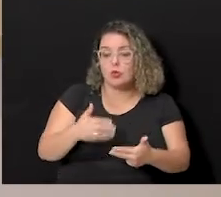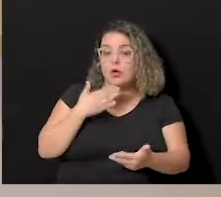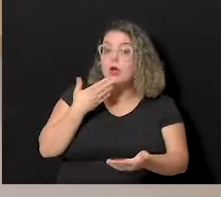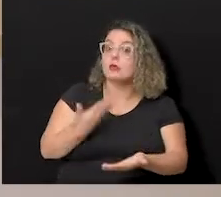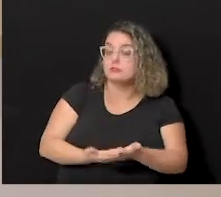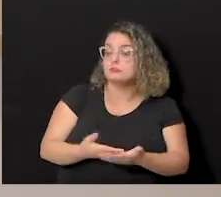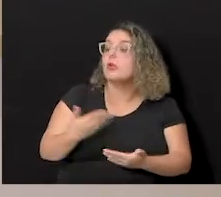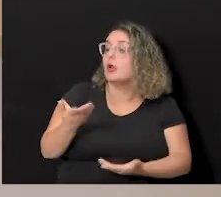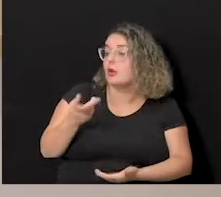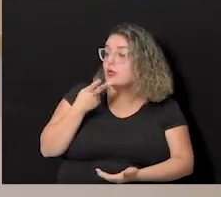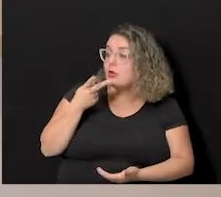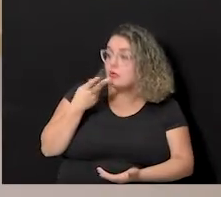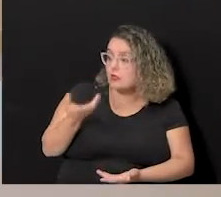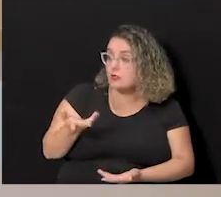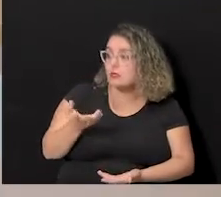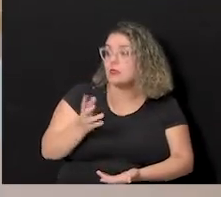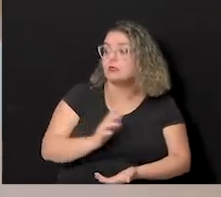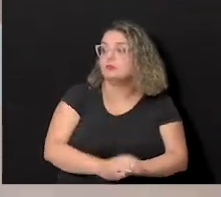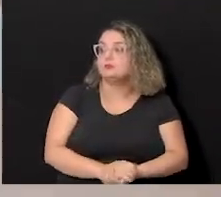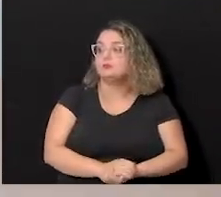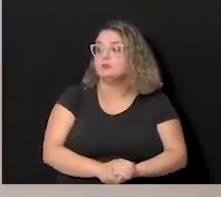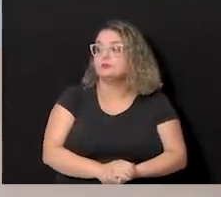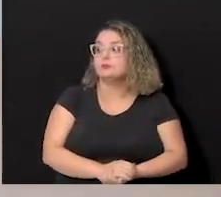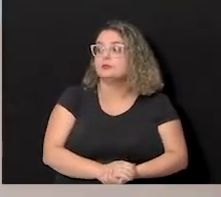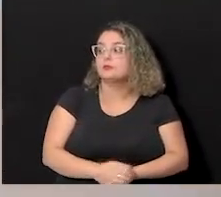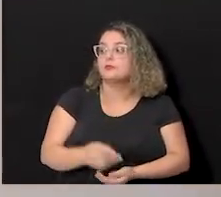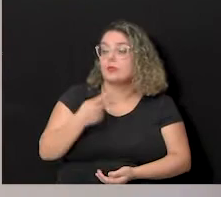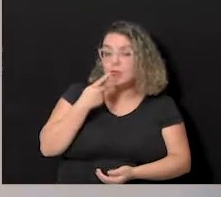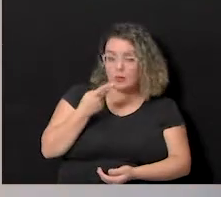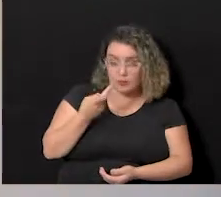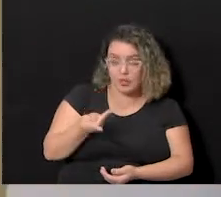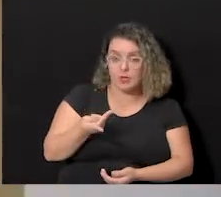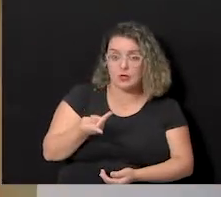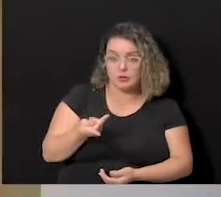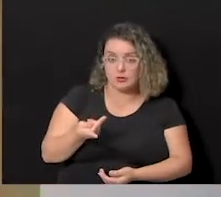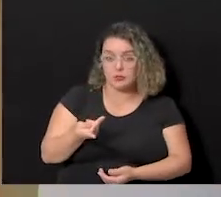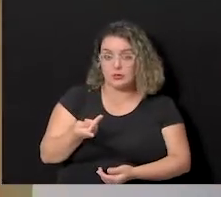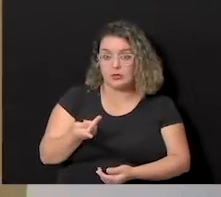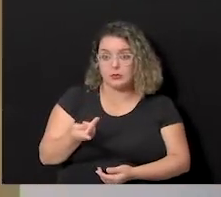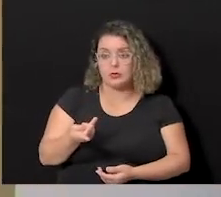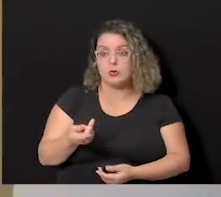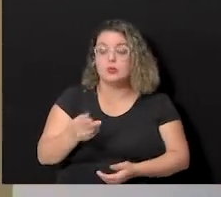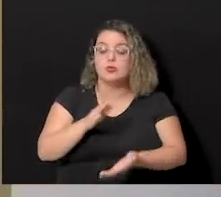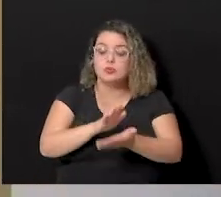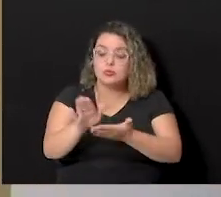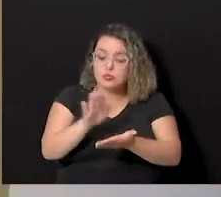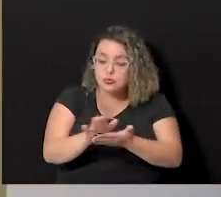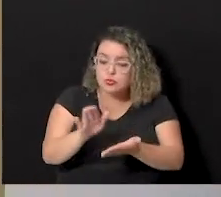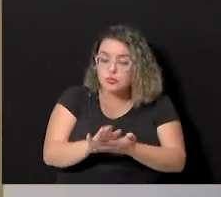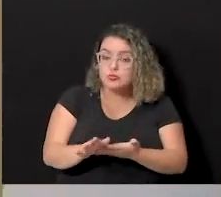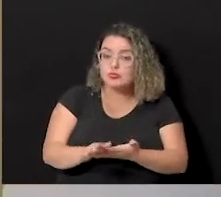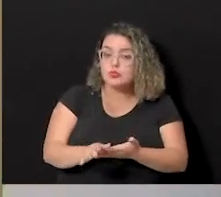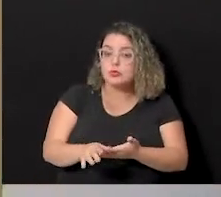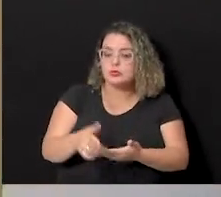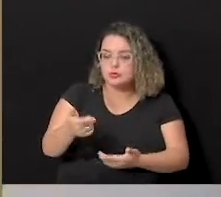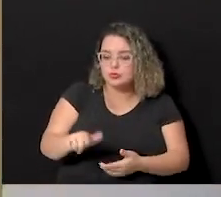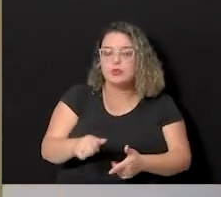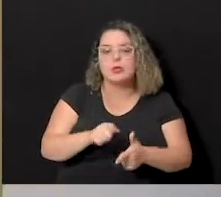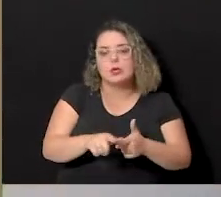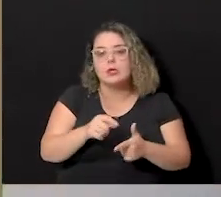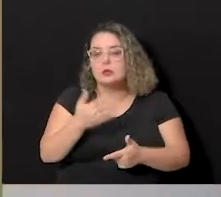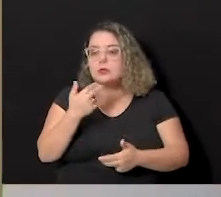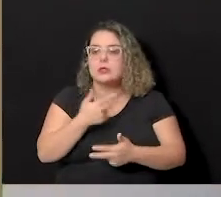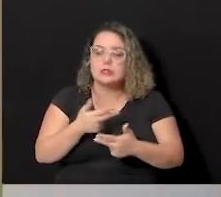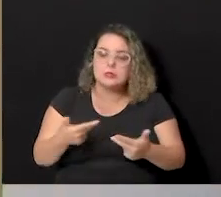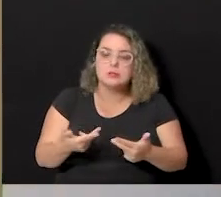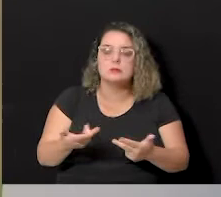inesperada. Era sobre isso que eu ia comentar. Você falou das rendas, os gastos fixos, né?